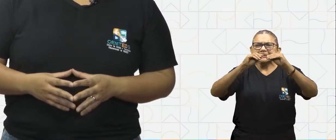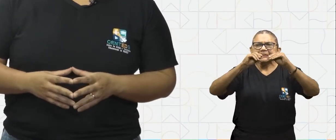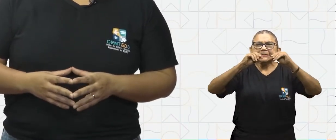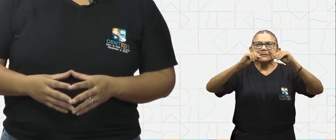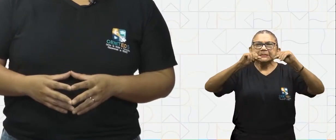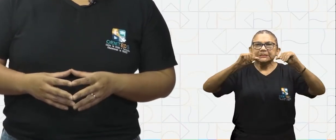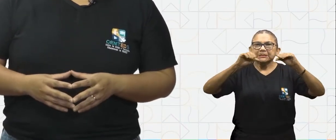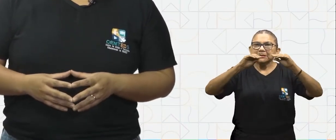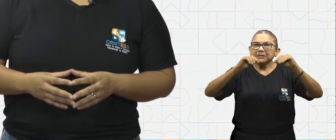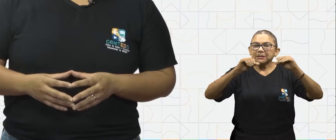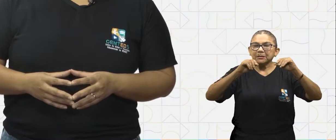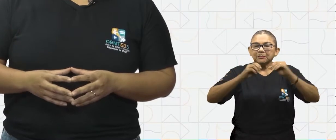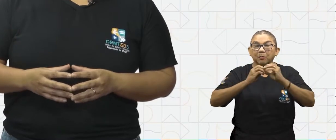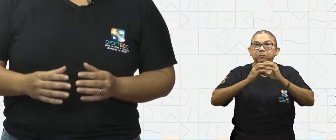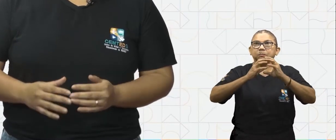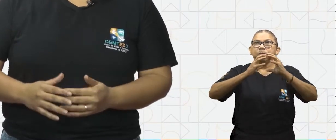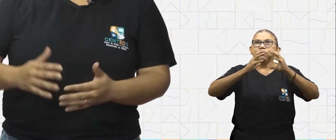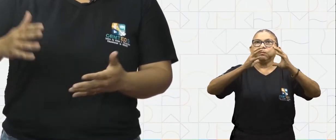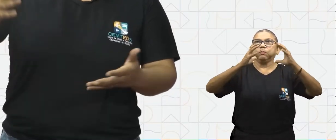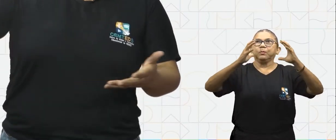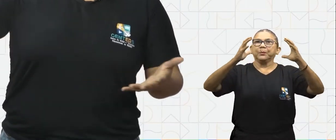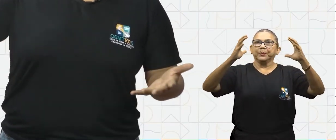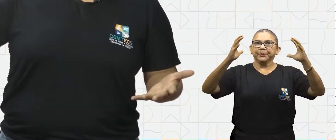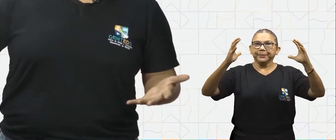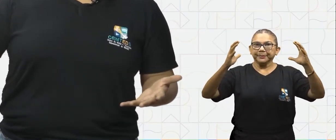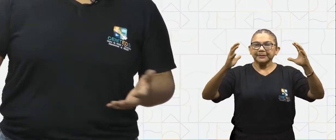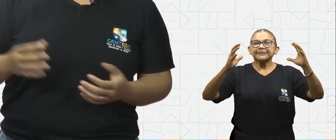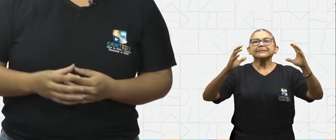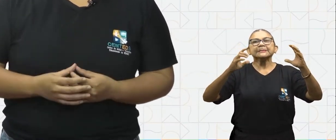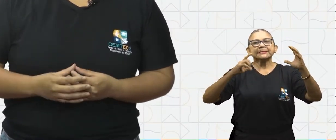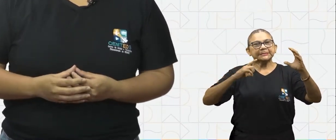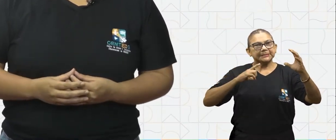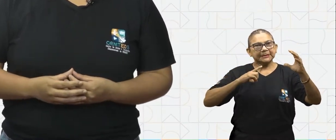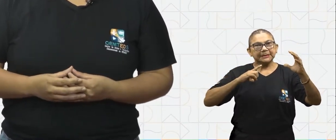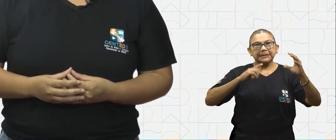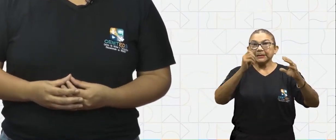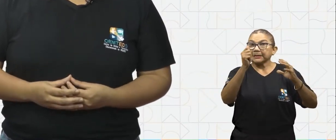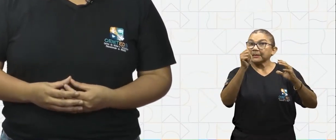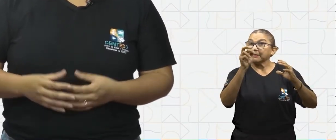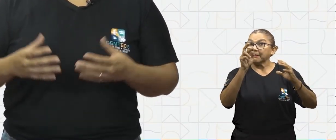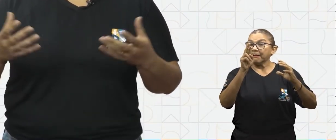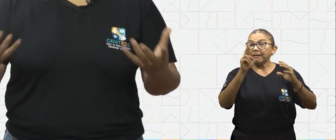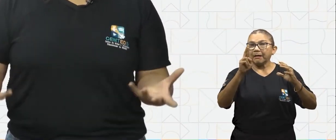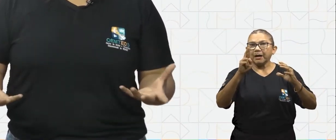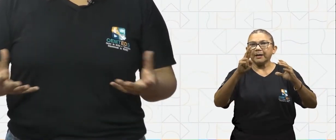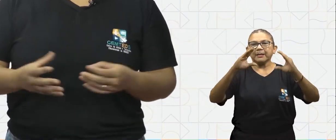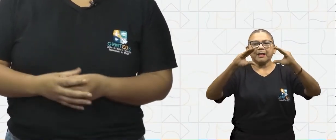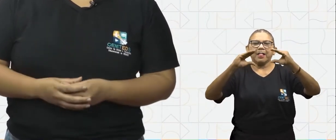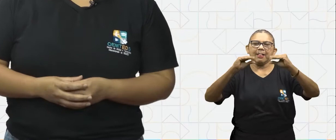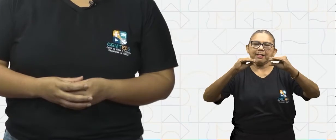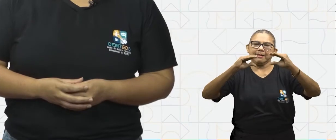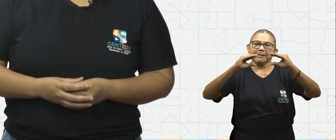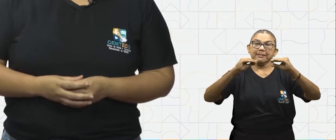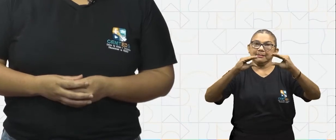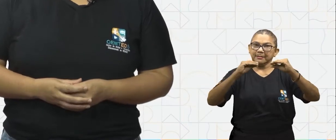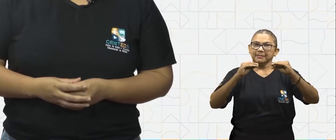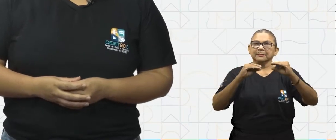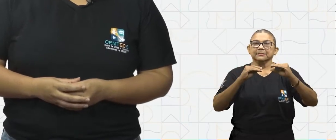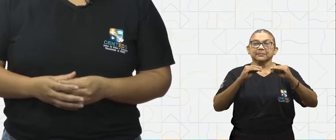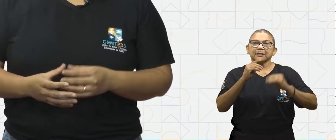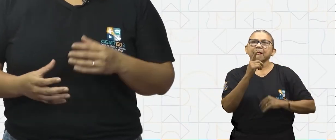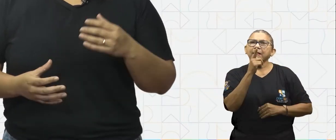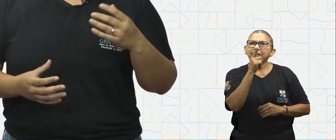quando esta quantidade de água no ar está grande, significa que o ar está úmido.